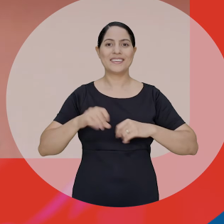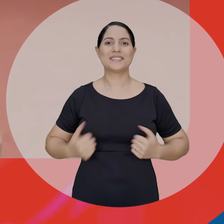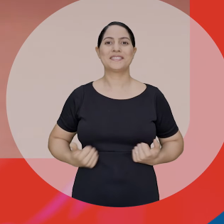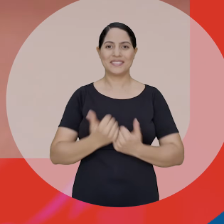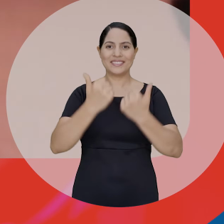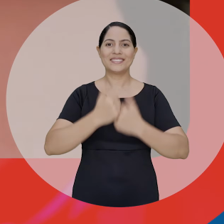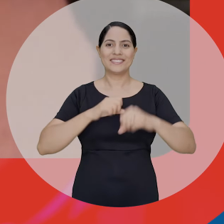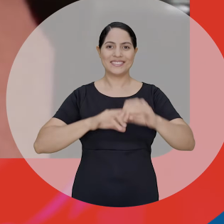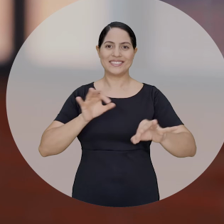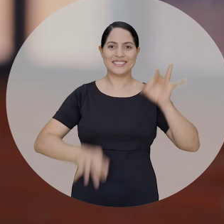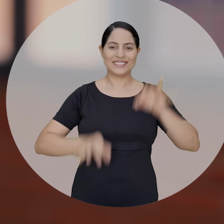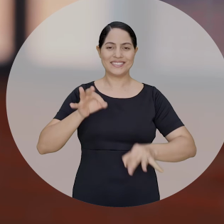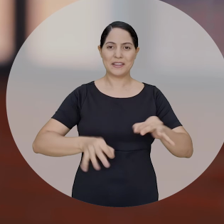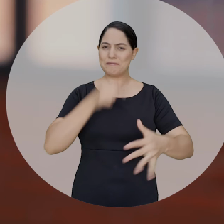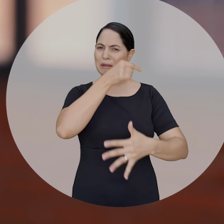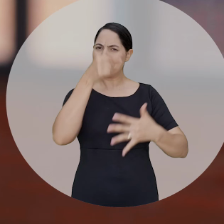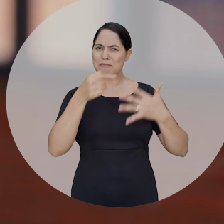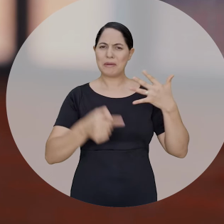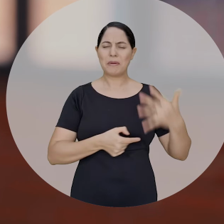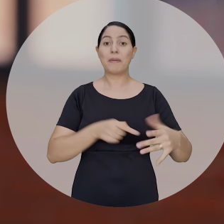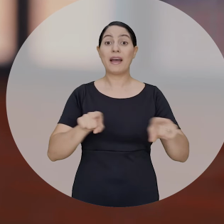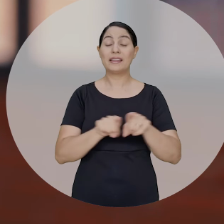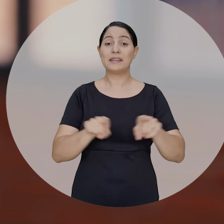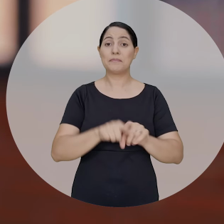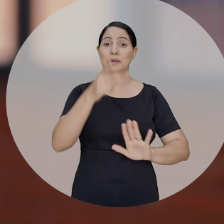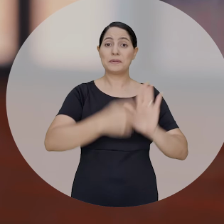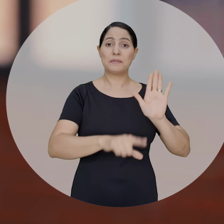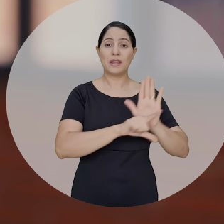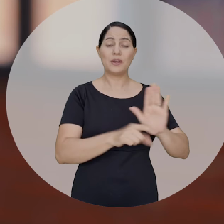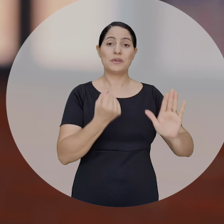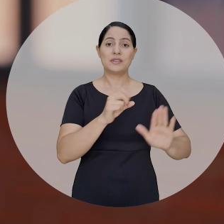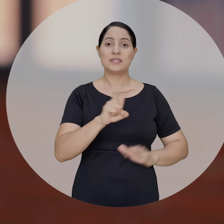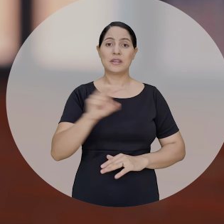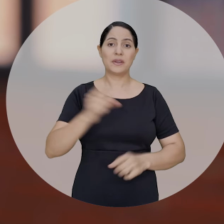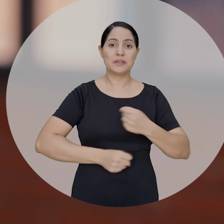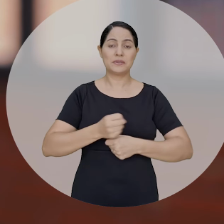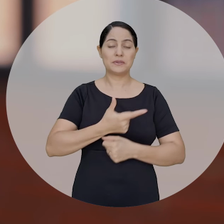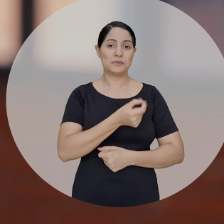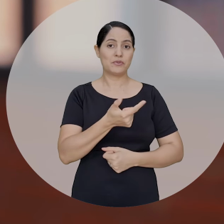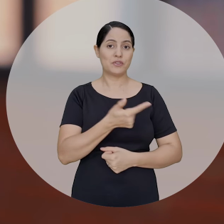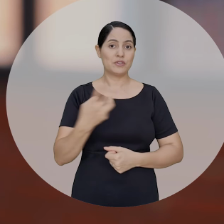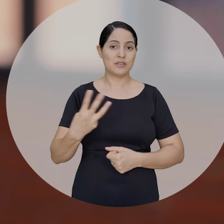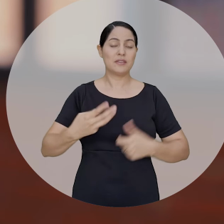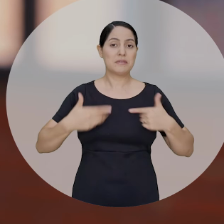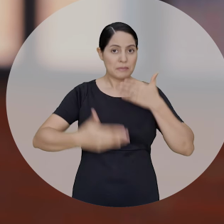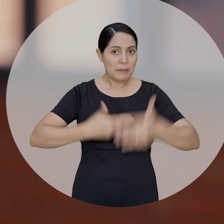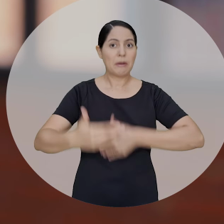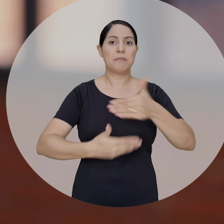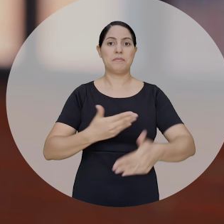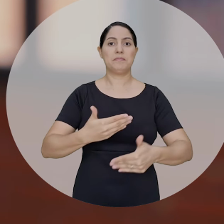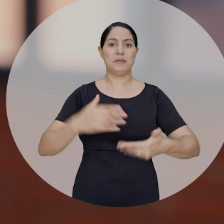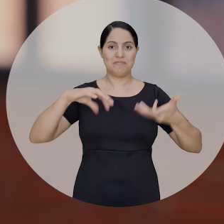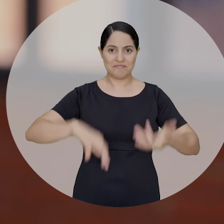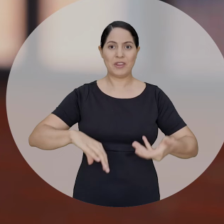contribuições pelo ensino judiciário. E tudo sobre o PL 850 de 2023, que avança no Congresso com a atuação da